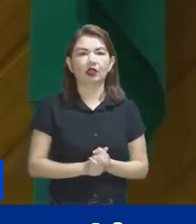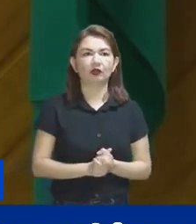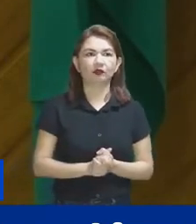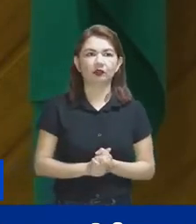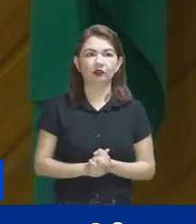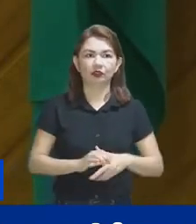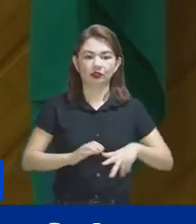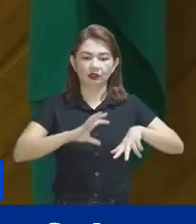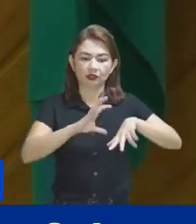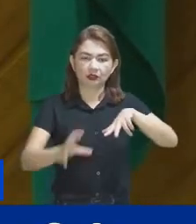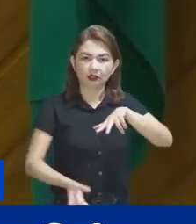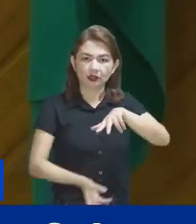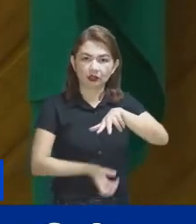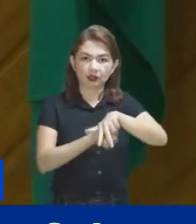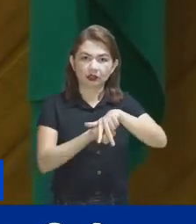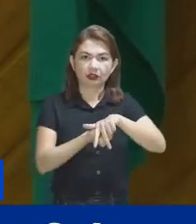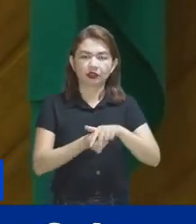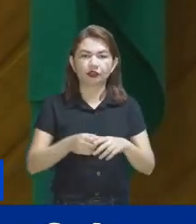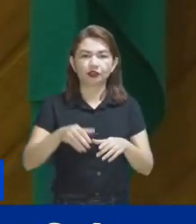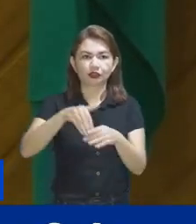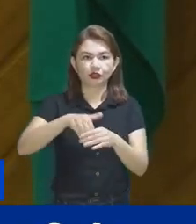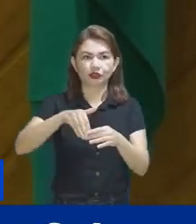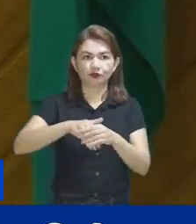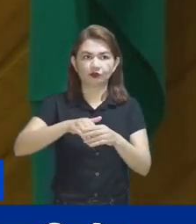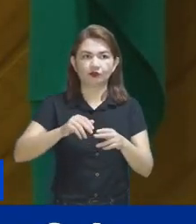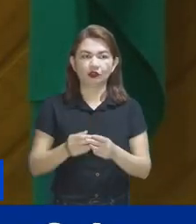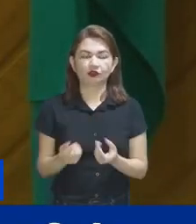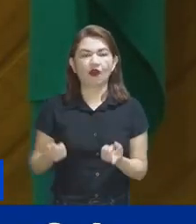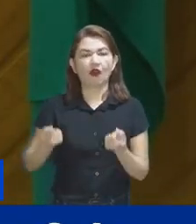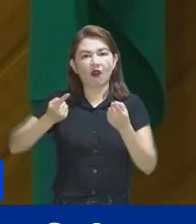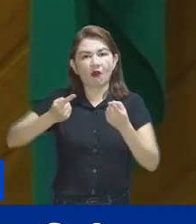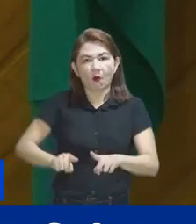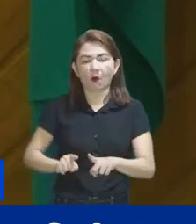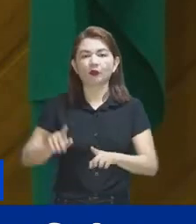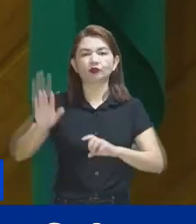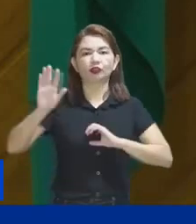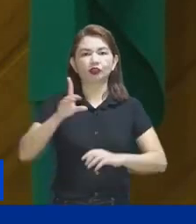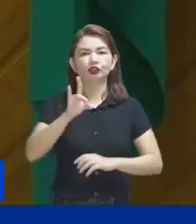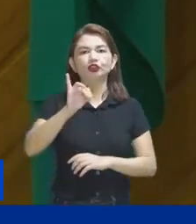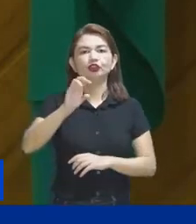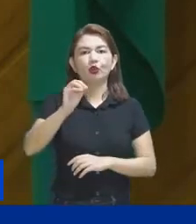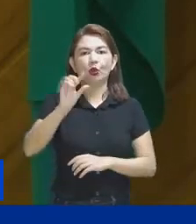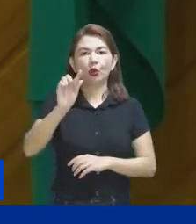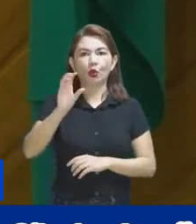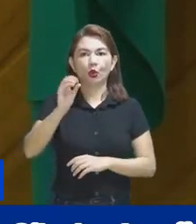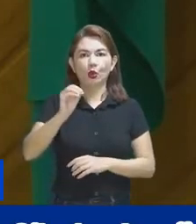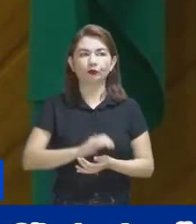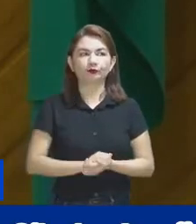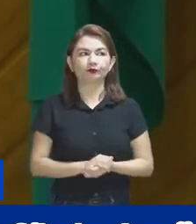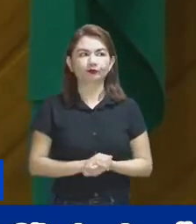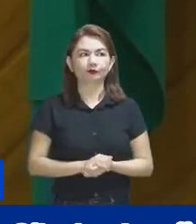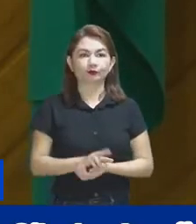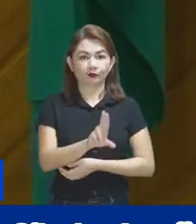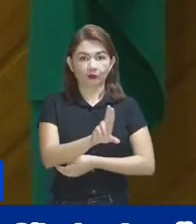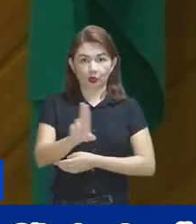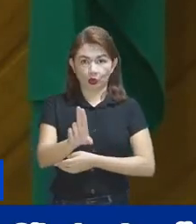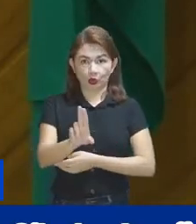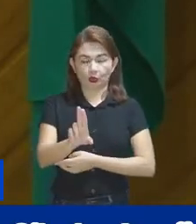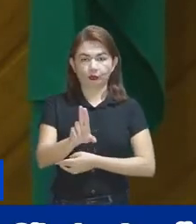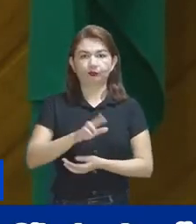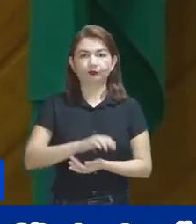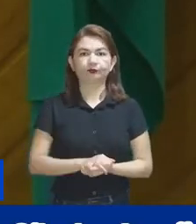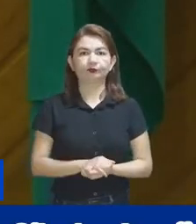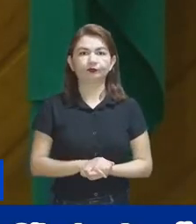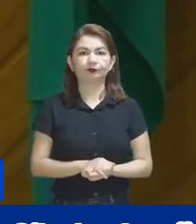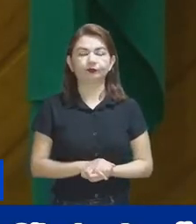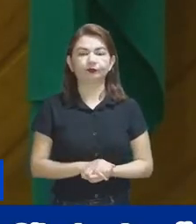captação ilícita de sufrágio contra Diogo Percelau Vilhena Sênior, nome de candidato Diogo Sênior, e